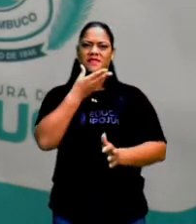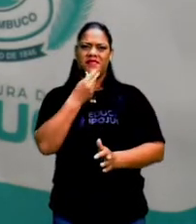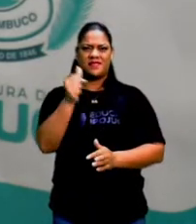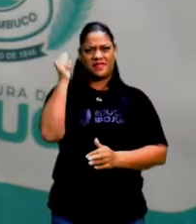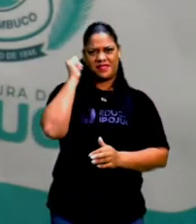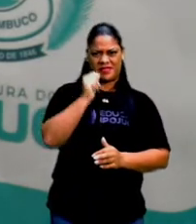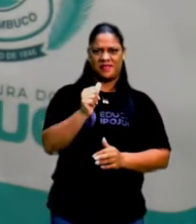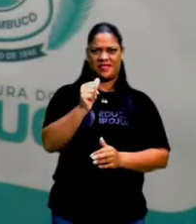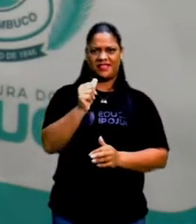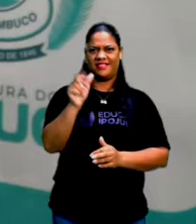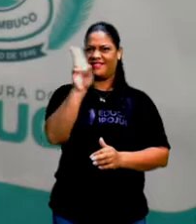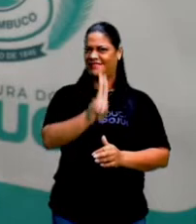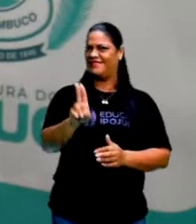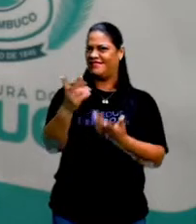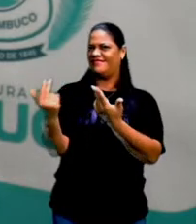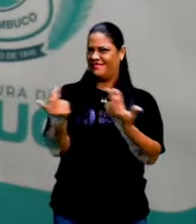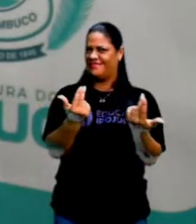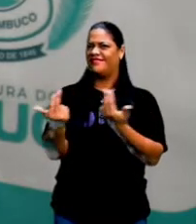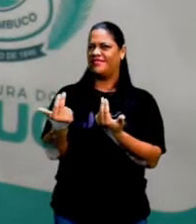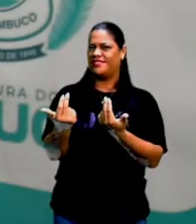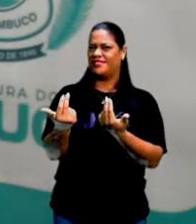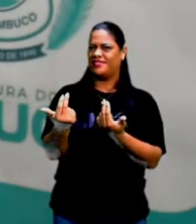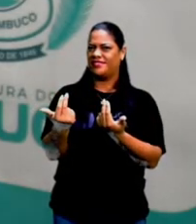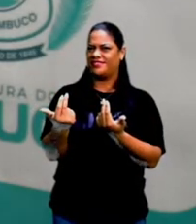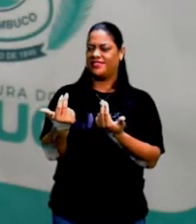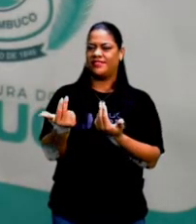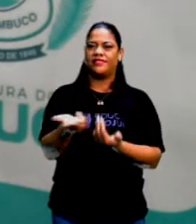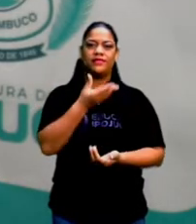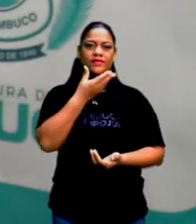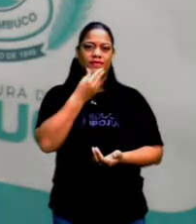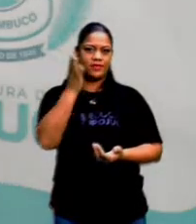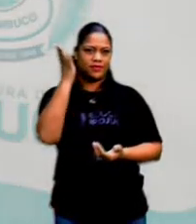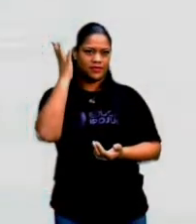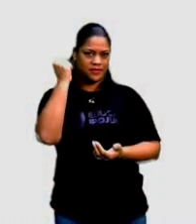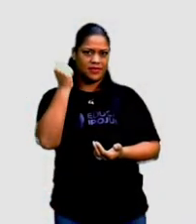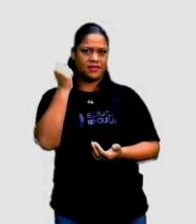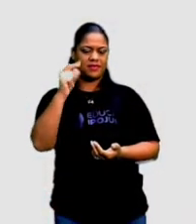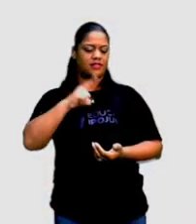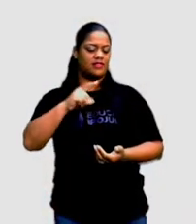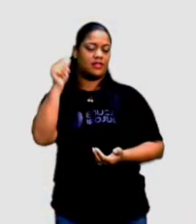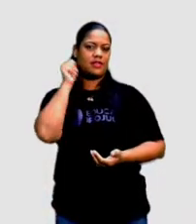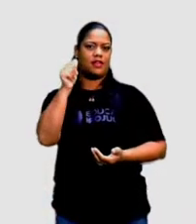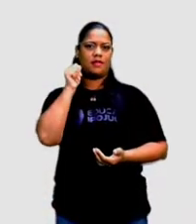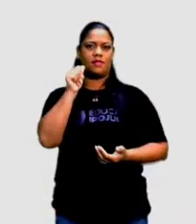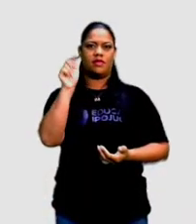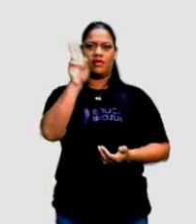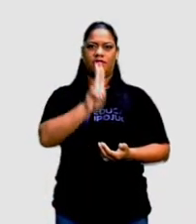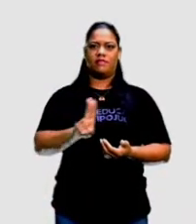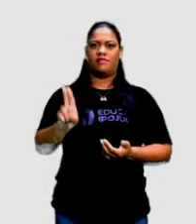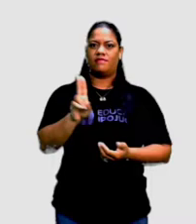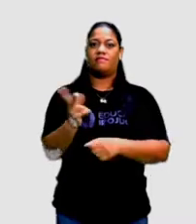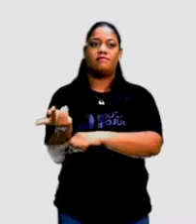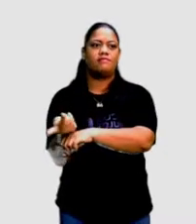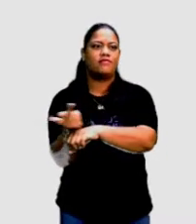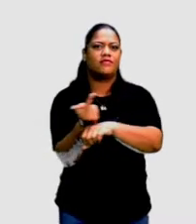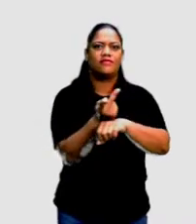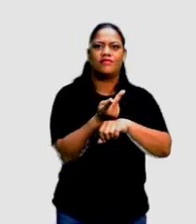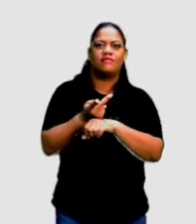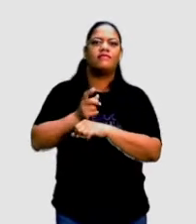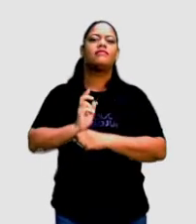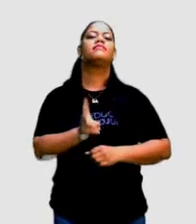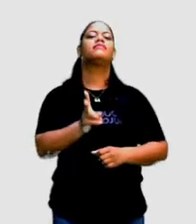e meninas pontuariam do mesmo jeito? Se o homem soubesse o valor que tem, a mulher andaria de quatro à sua procura. E